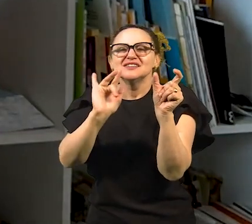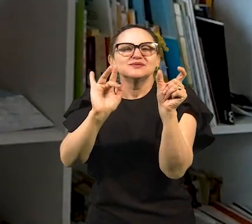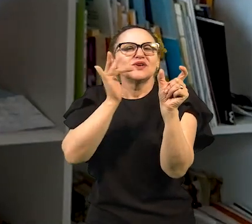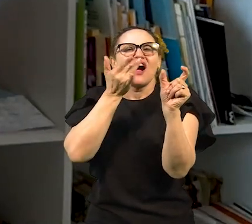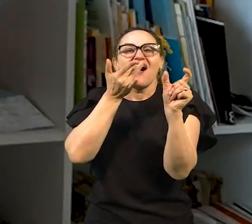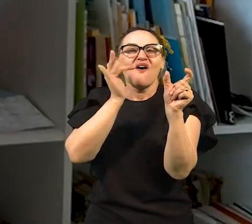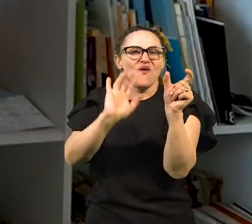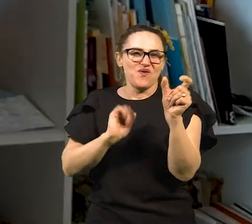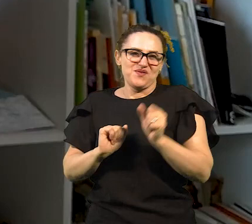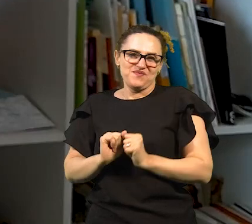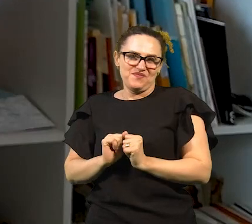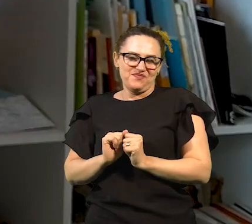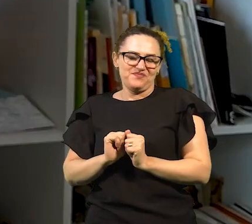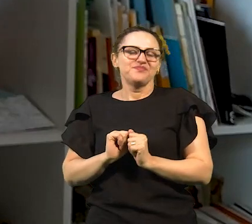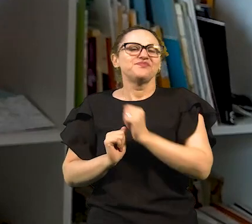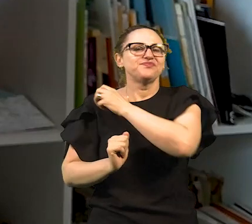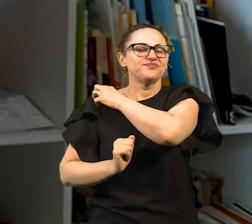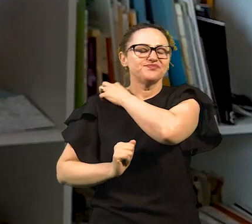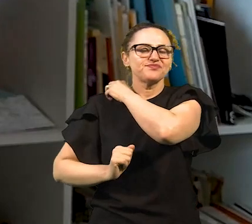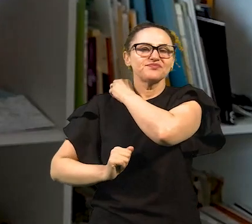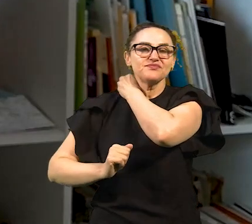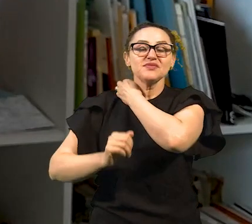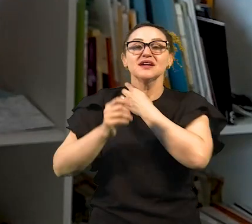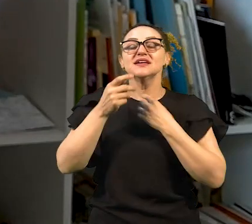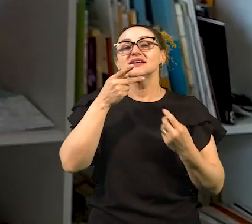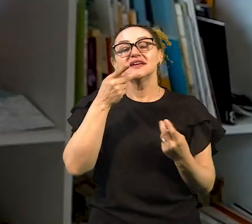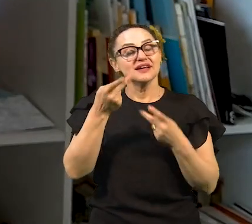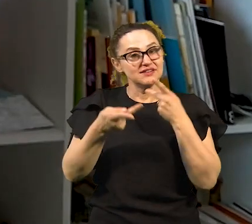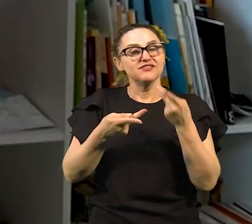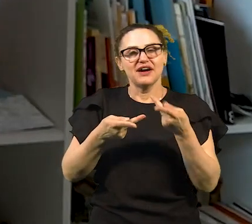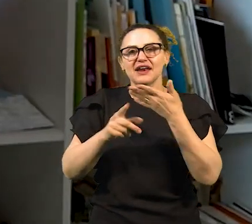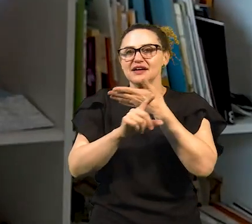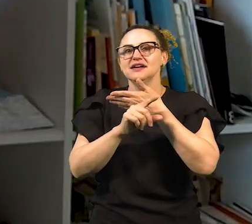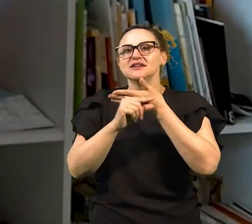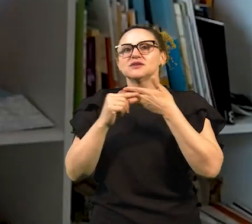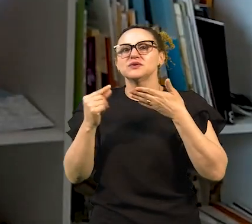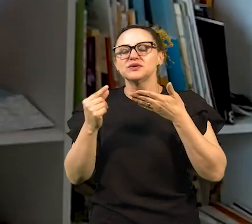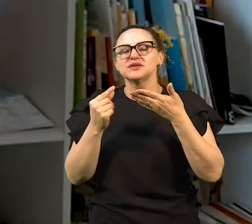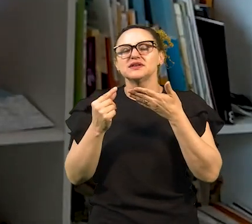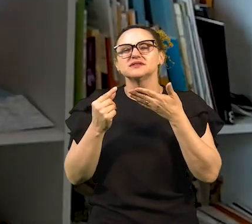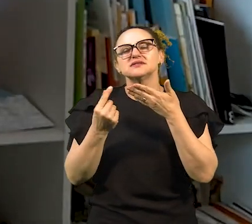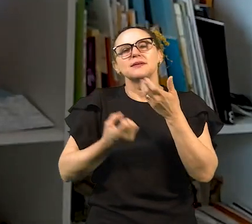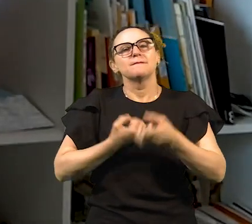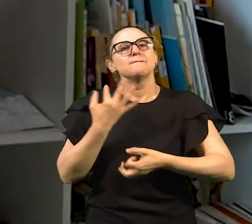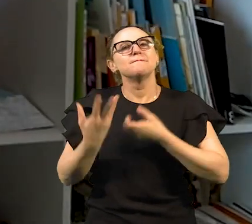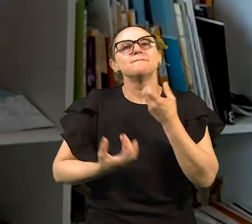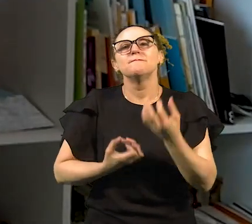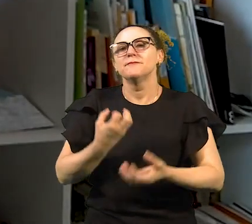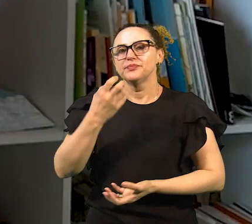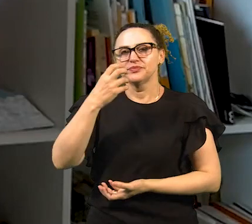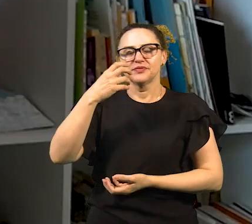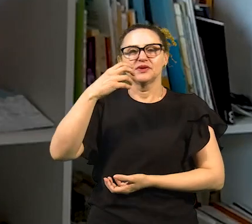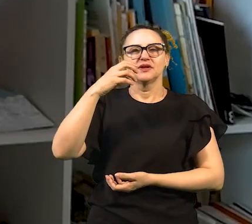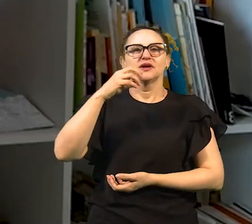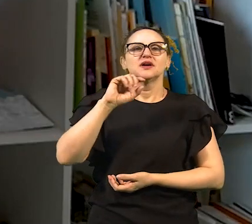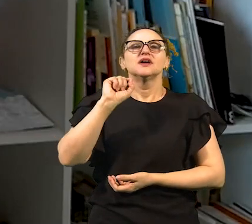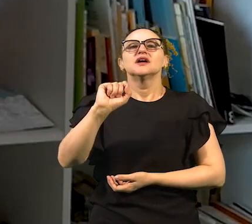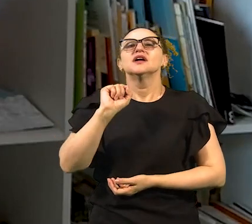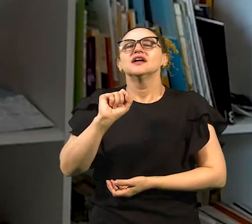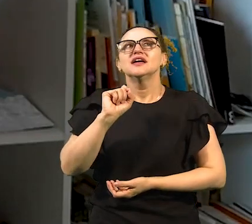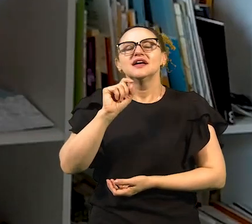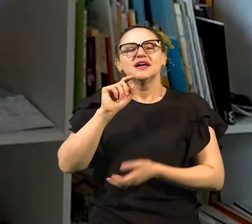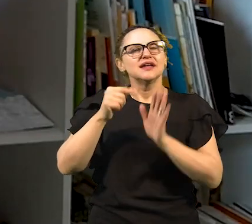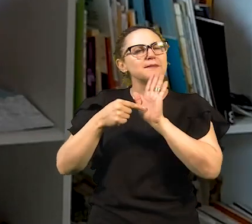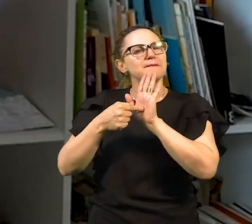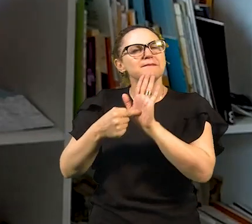ourives. Exatamente isso que ele fala no poema Profissão de Fé, né? Invejo ourives quando escrevo, imito o amor com que ele em